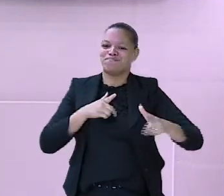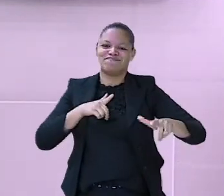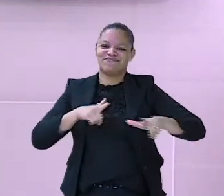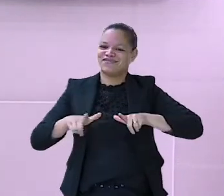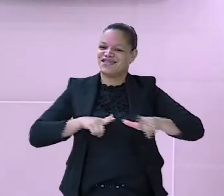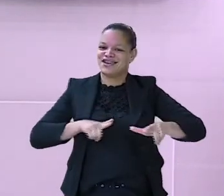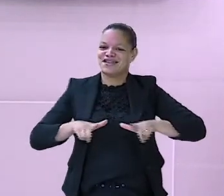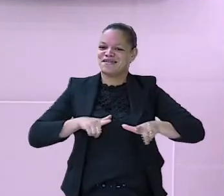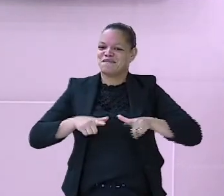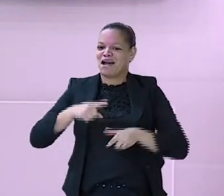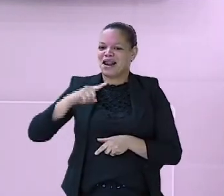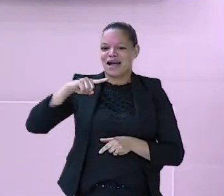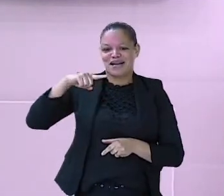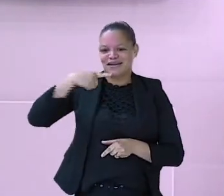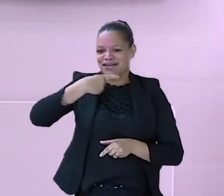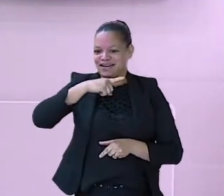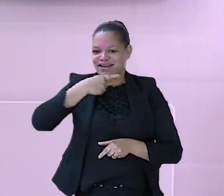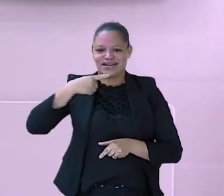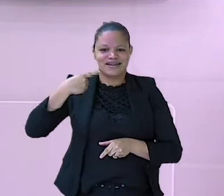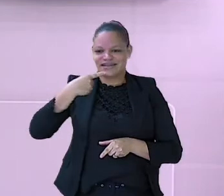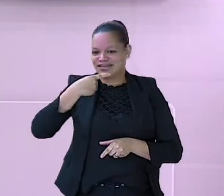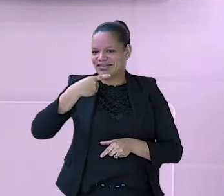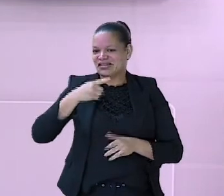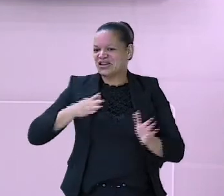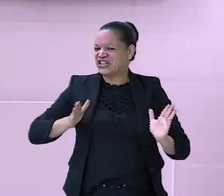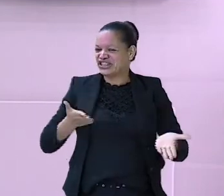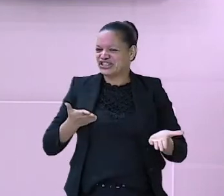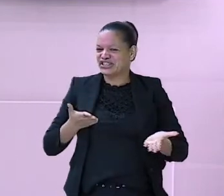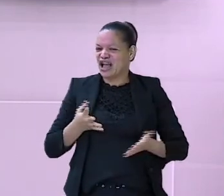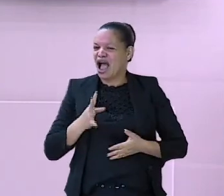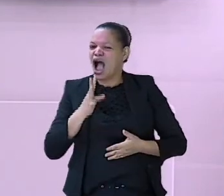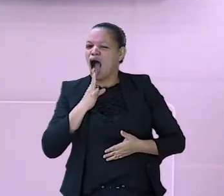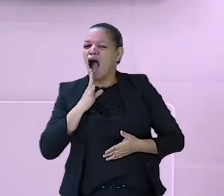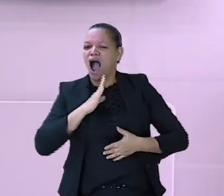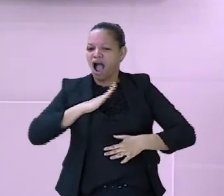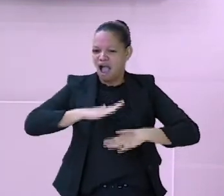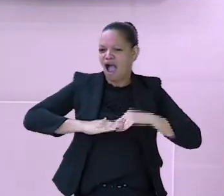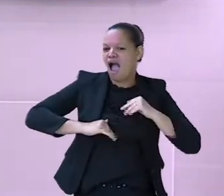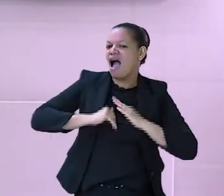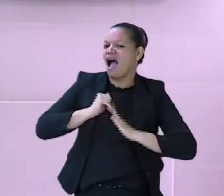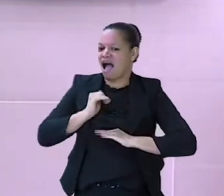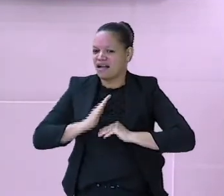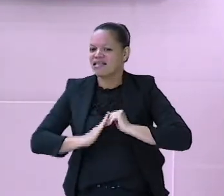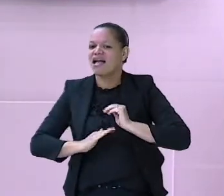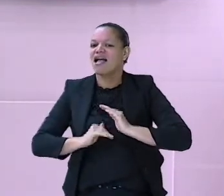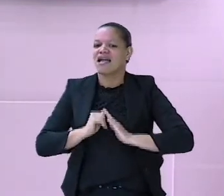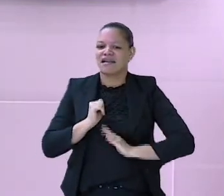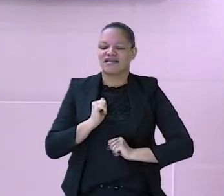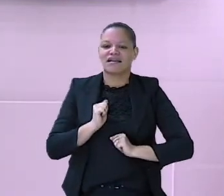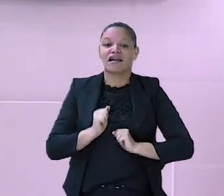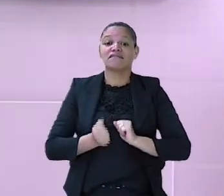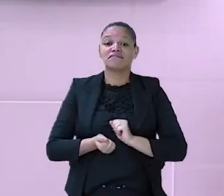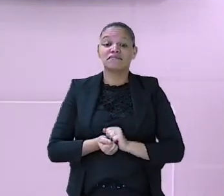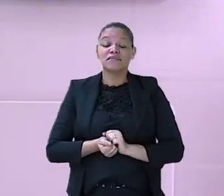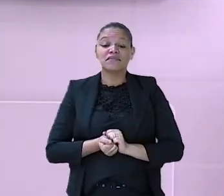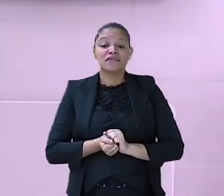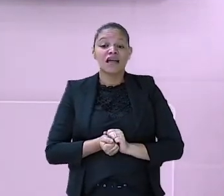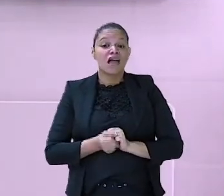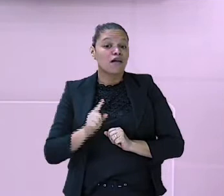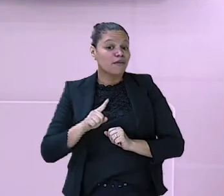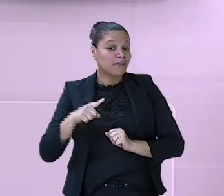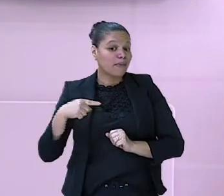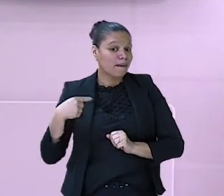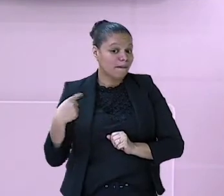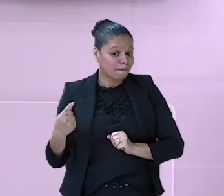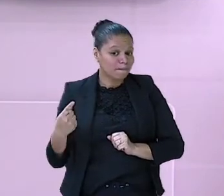um domínio da técnica, da agrícola da planta da cana-de-açúcar, e logo eles iriam fazer o quê? Bom, se a